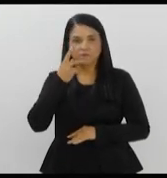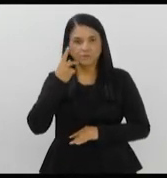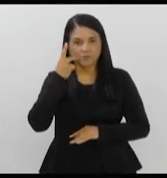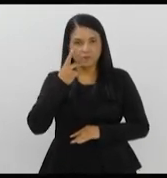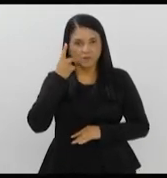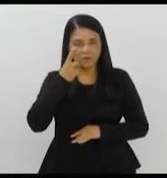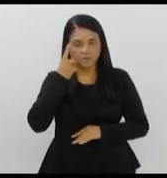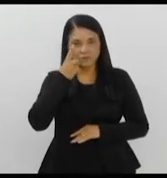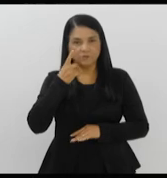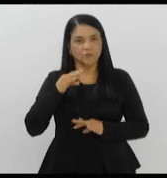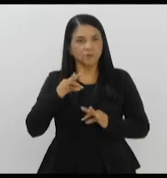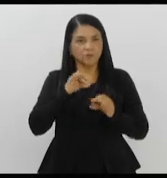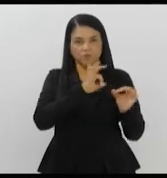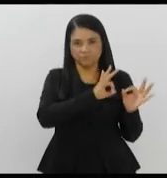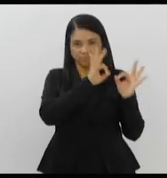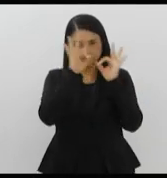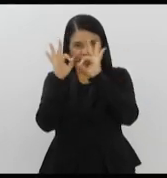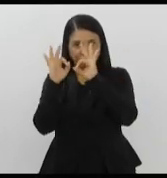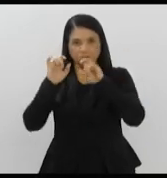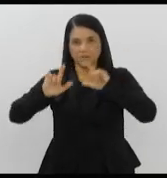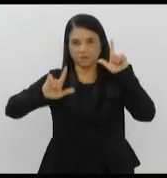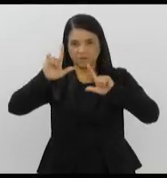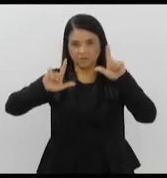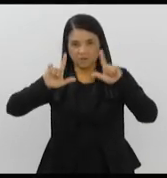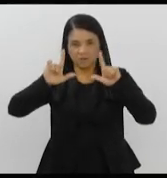nos assistem pela TV Alerge.